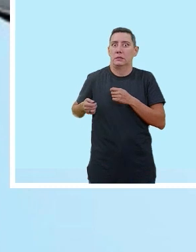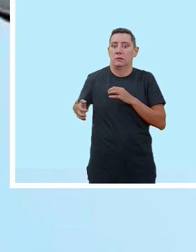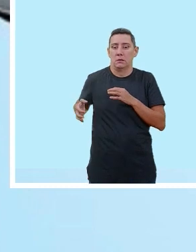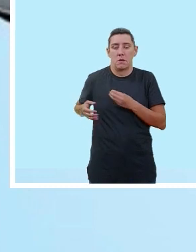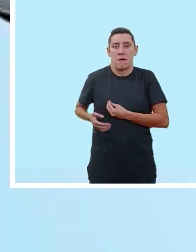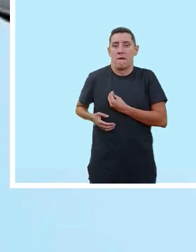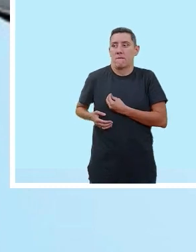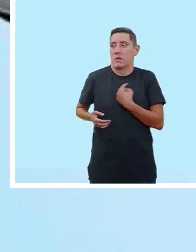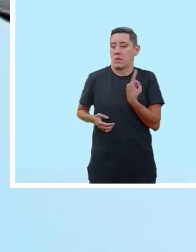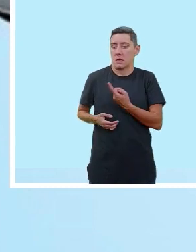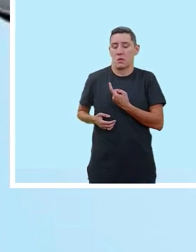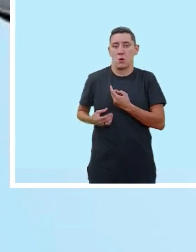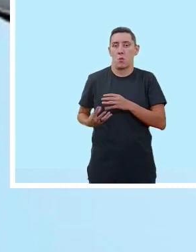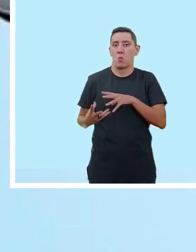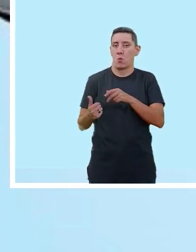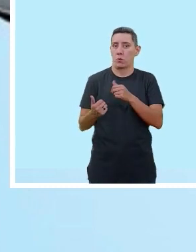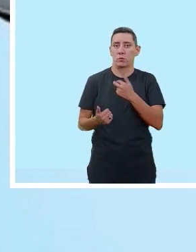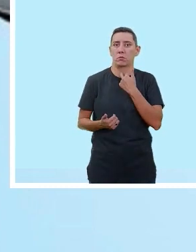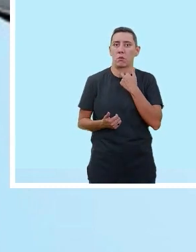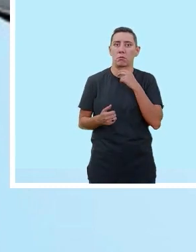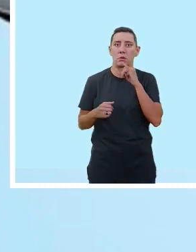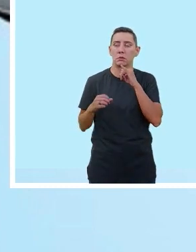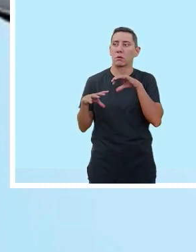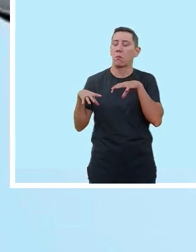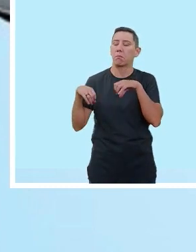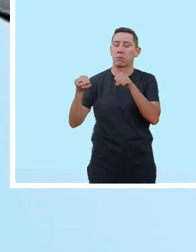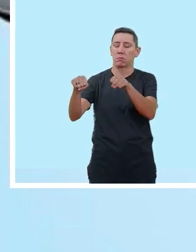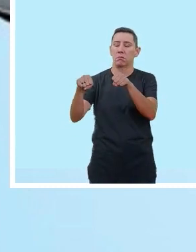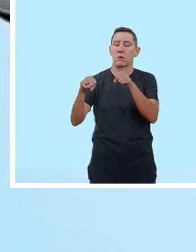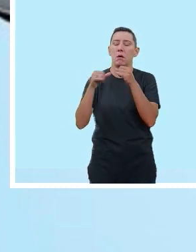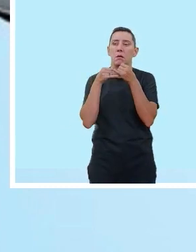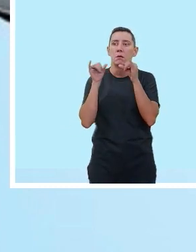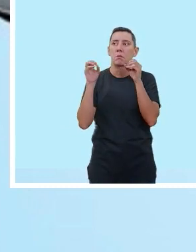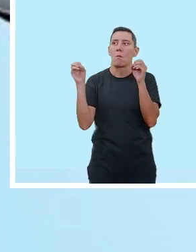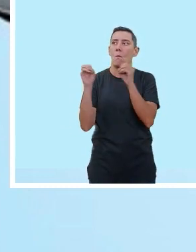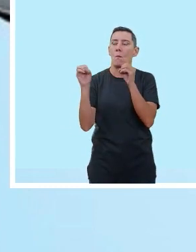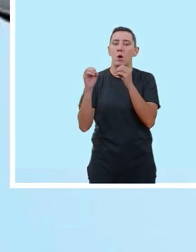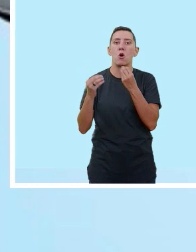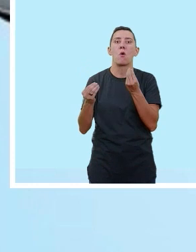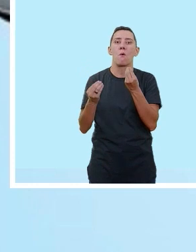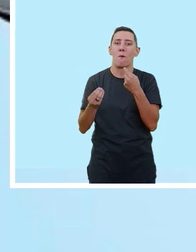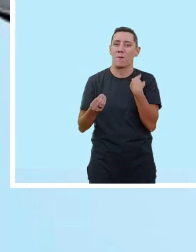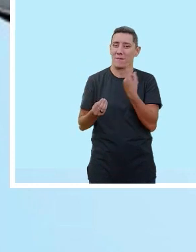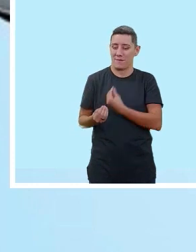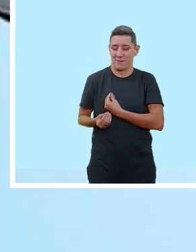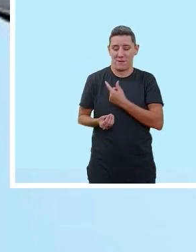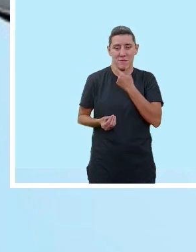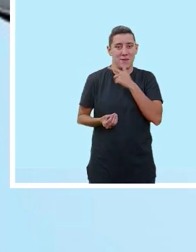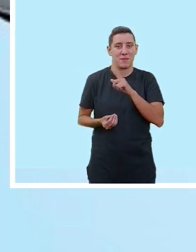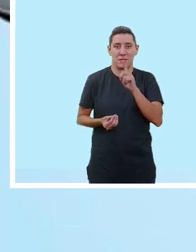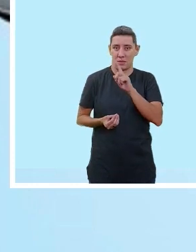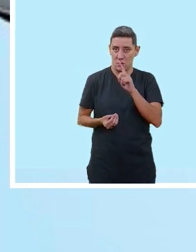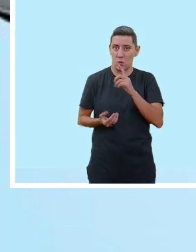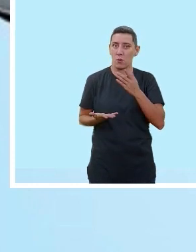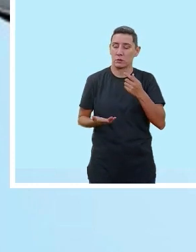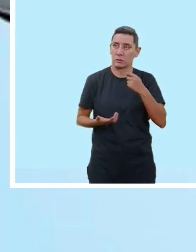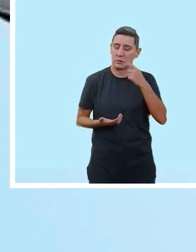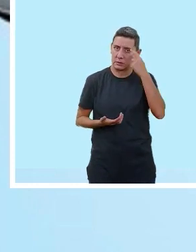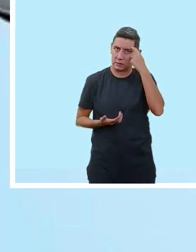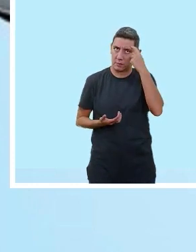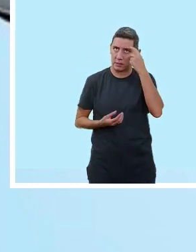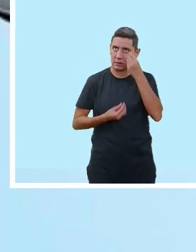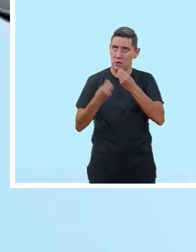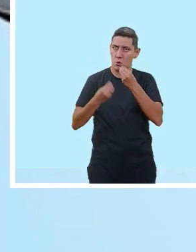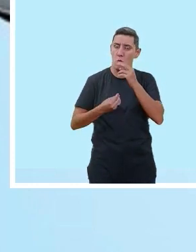vivendo numa cidade, é só você ver a quantidade de facilidades que você tem, que é suportada pela questão da energia elétrica,